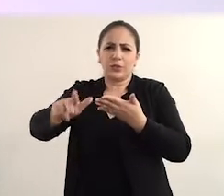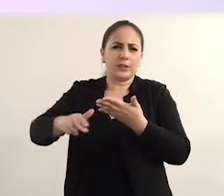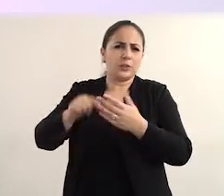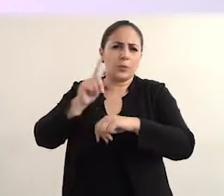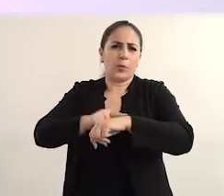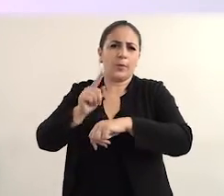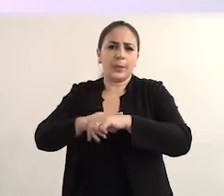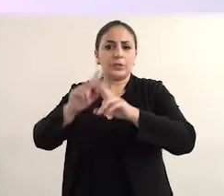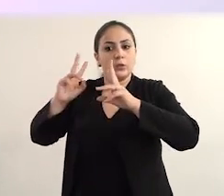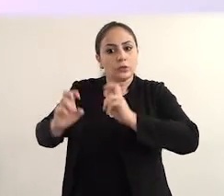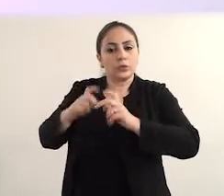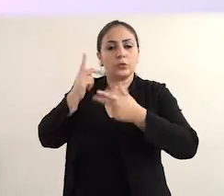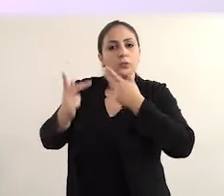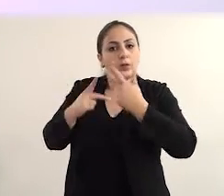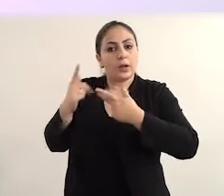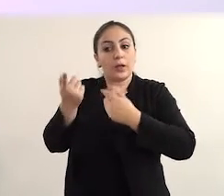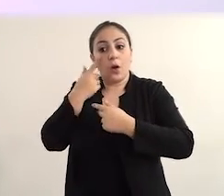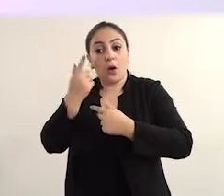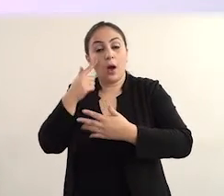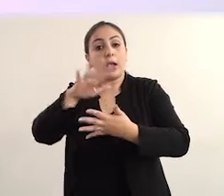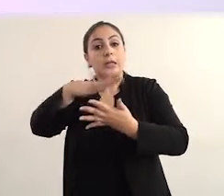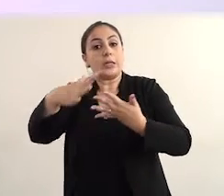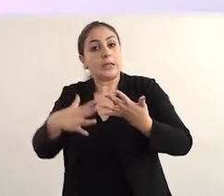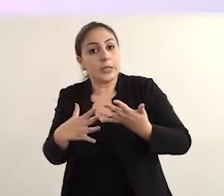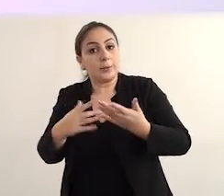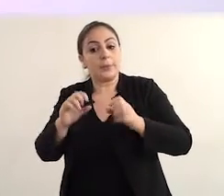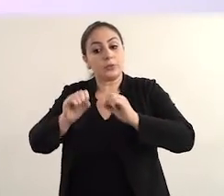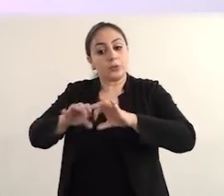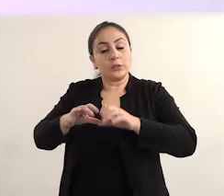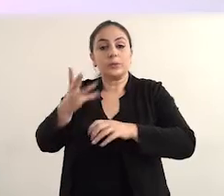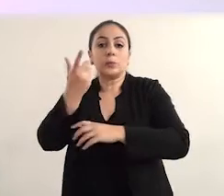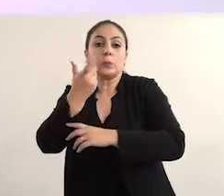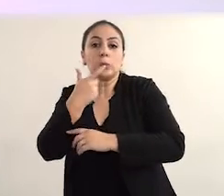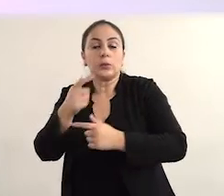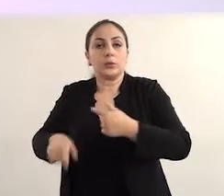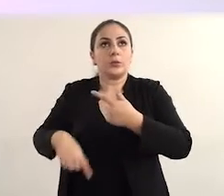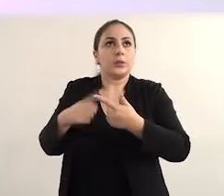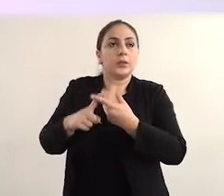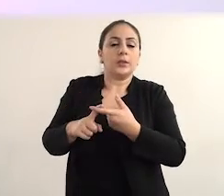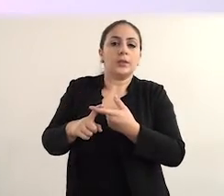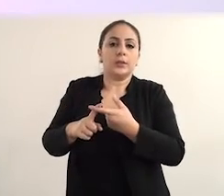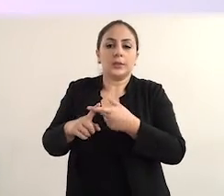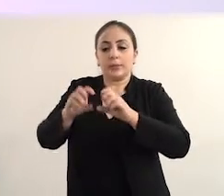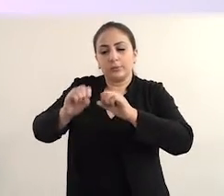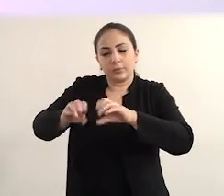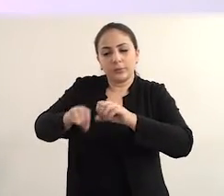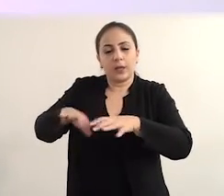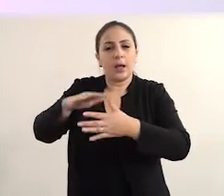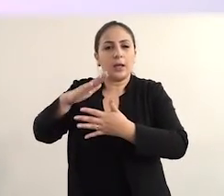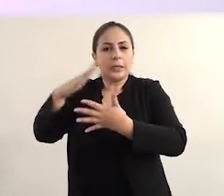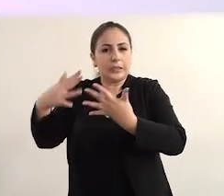Vários momentos de levar Libras, né, para a educação infantil, levar Libras